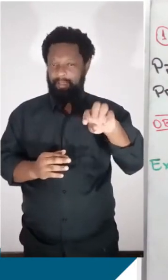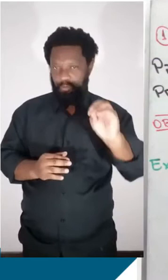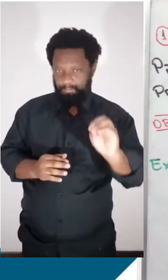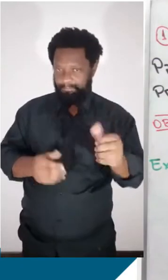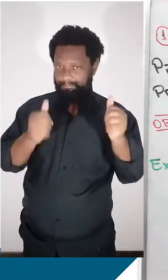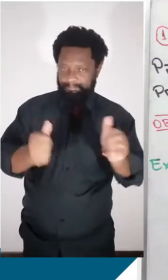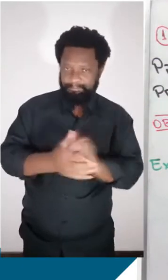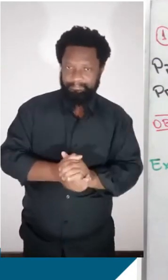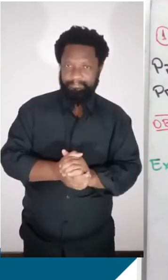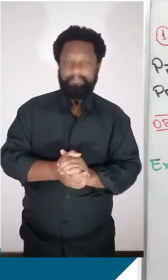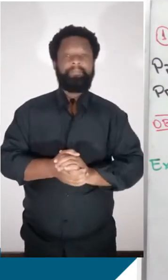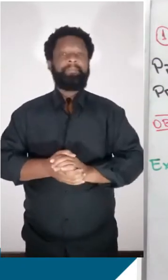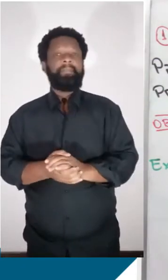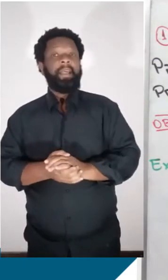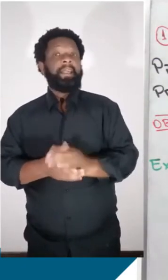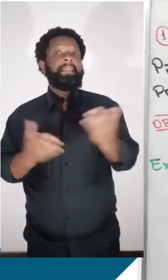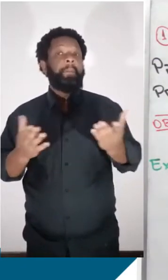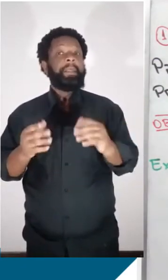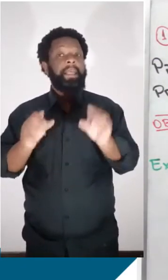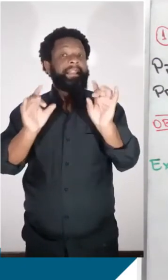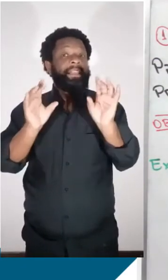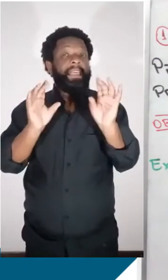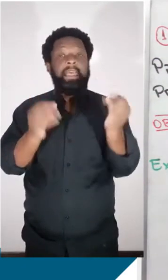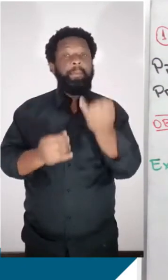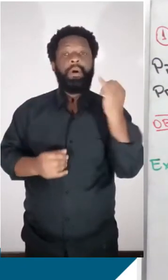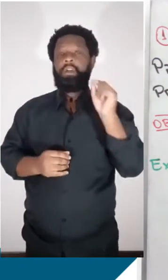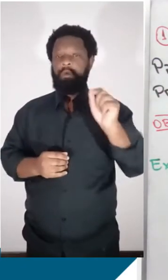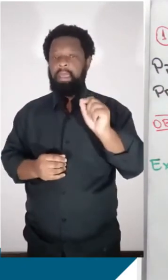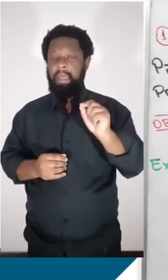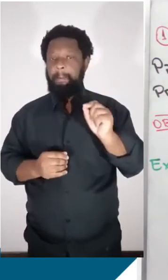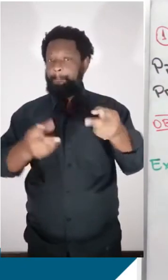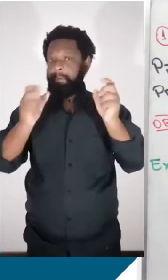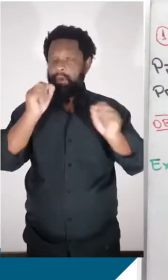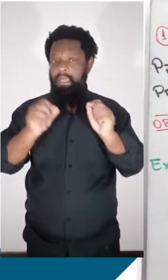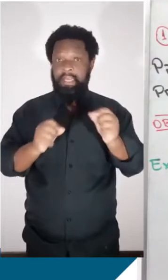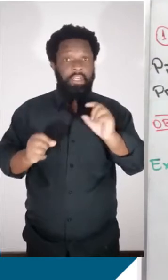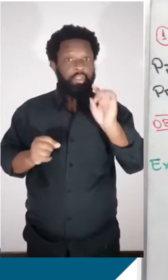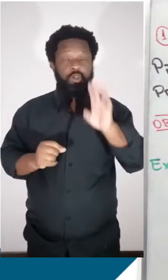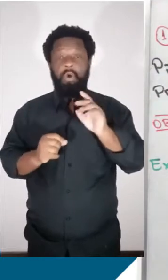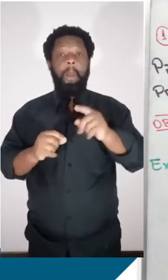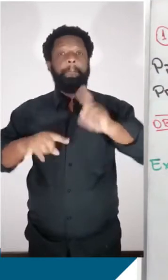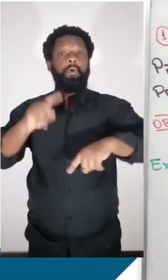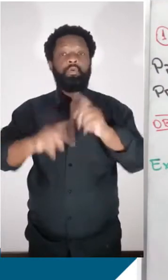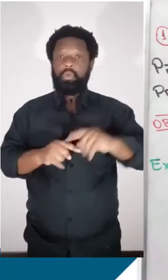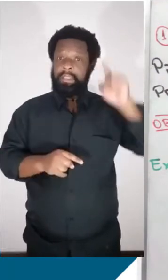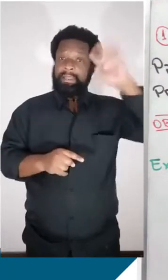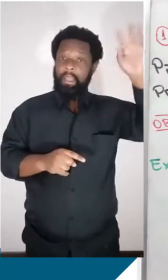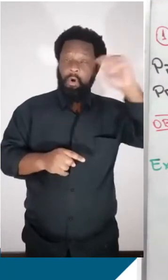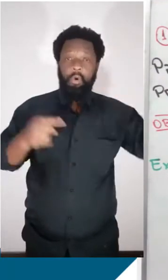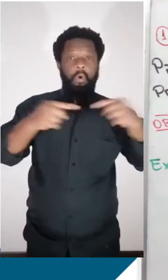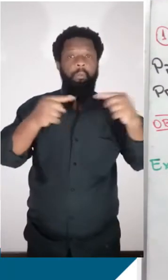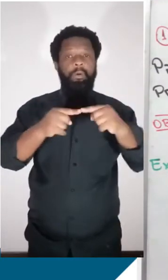também em porcentagem. Um detalhe importante que eu anotei aqui para você, nesse OBS, é que somente o produto